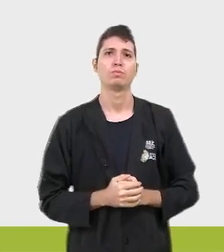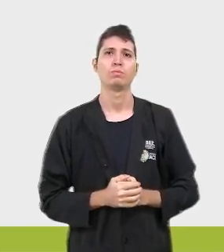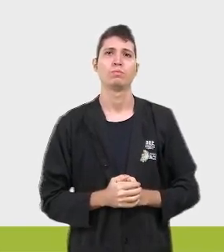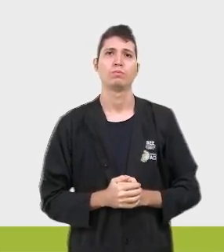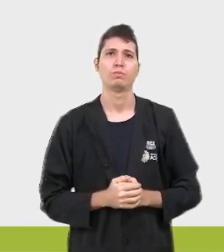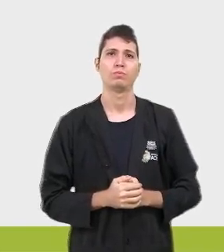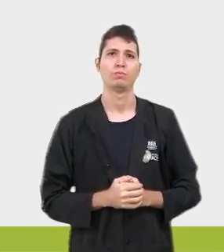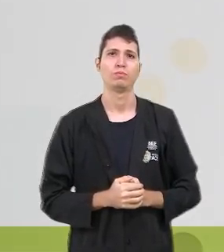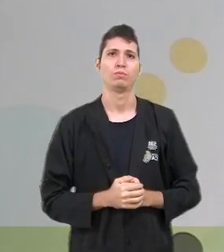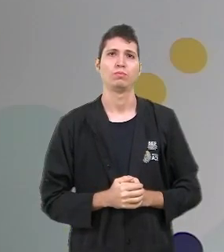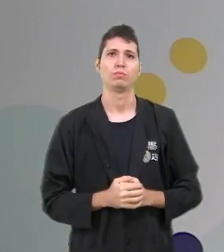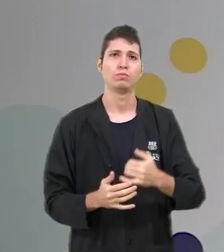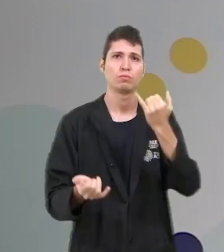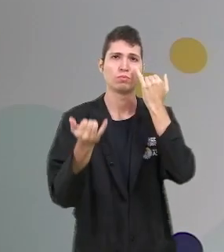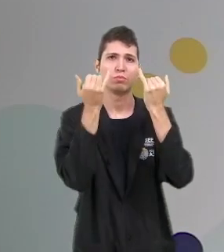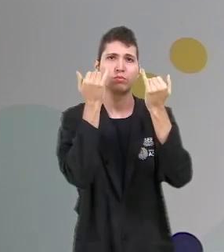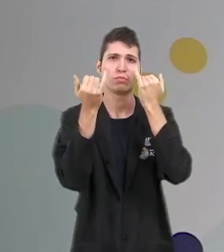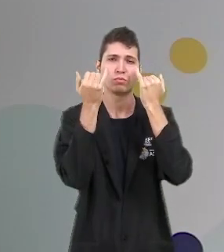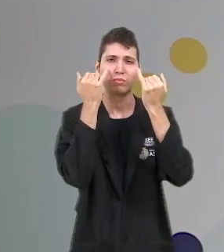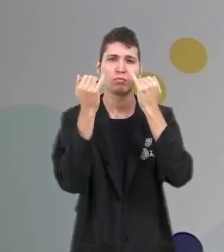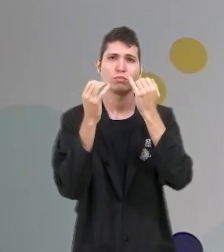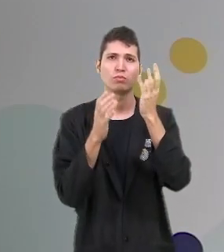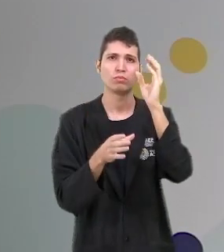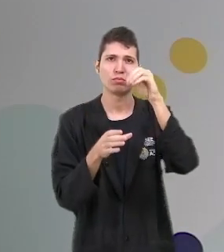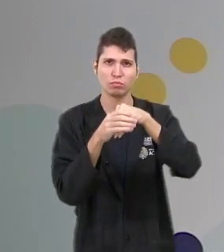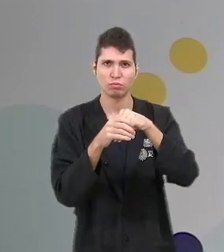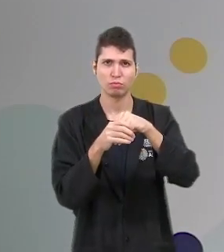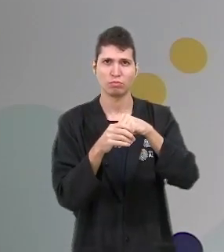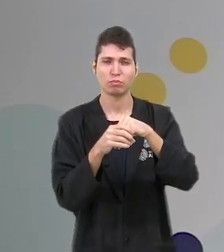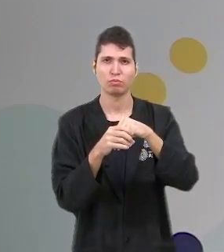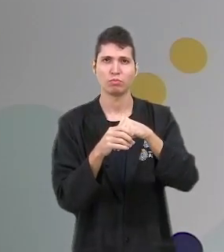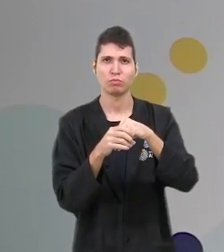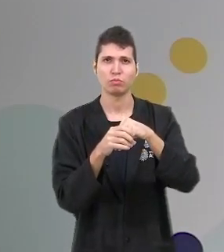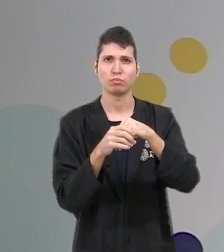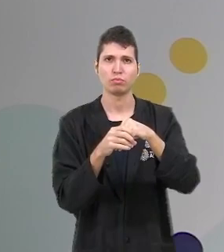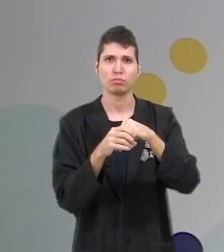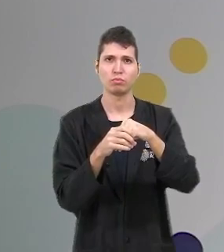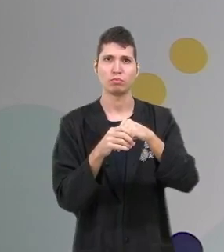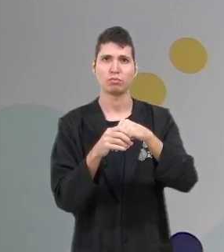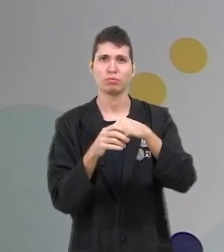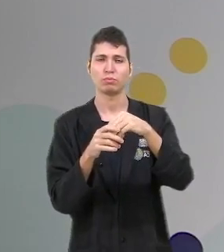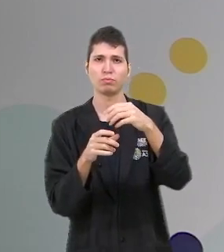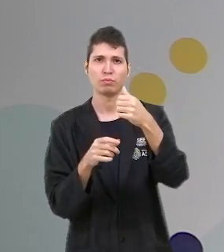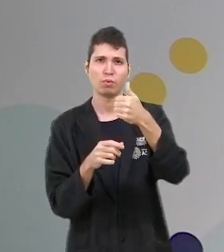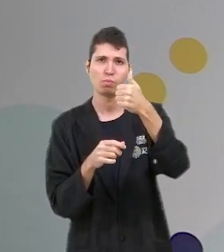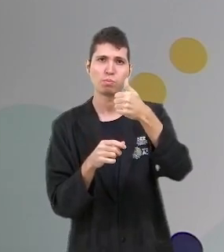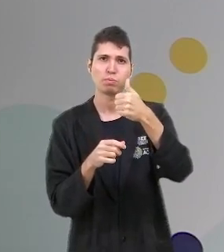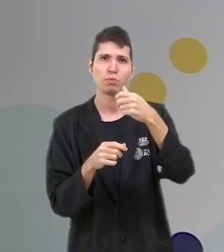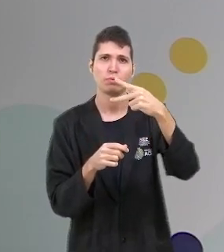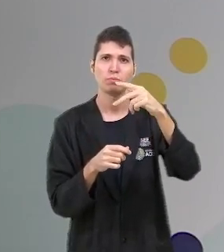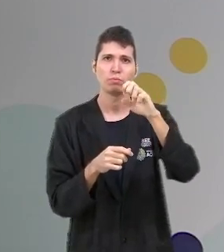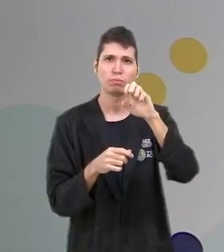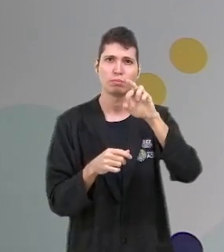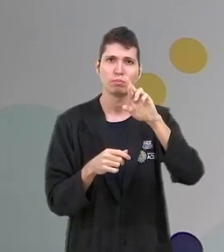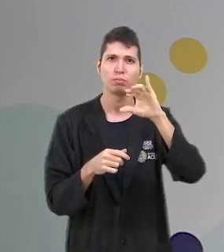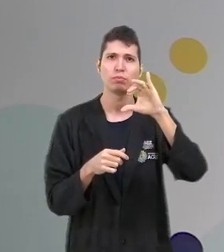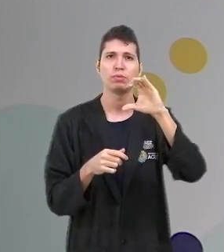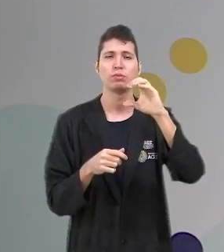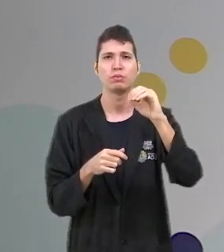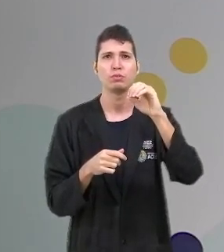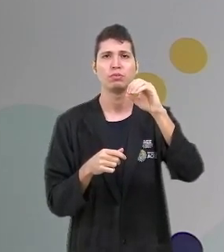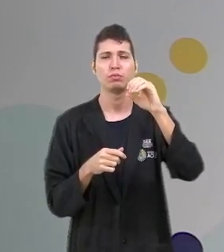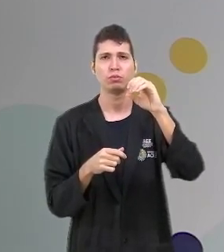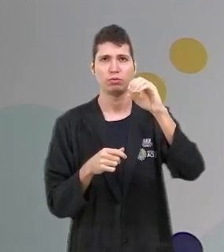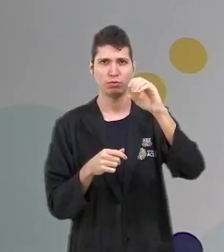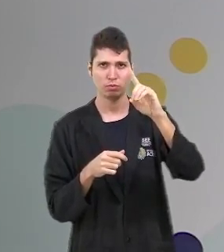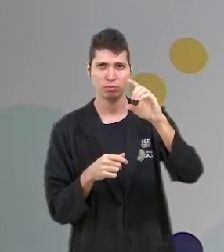trazer de informação? Os elementos que estão presentes no primeiro período indica que na sua estrutura